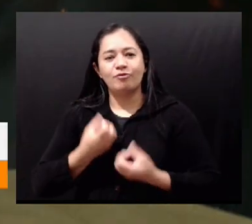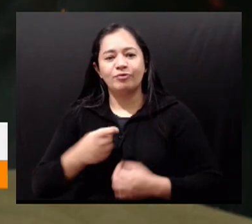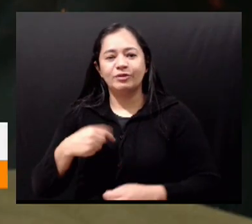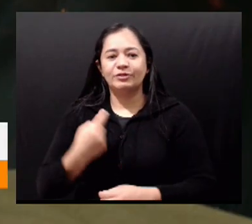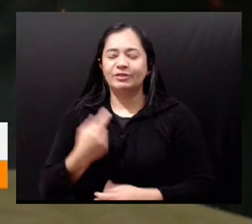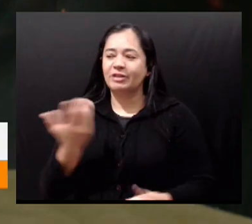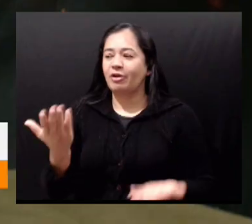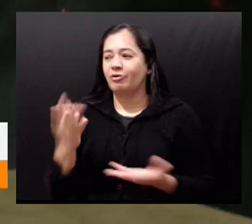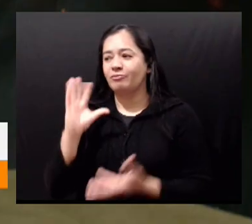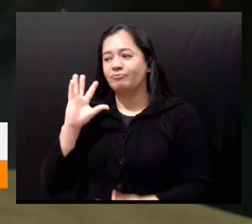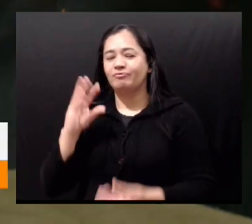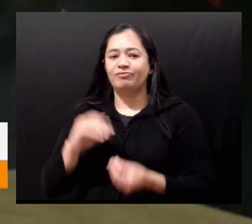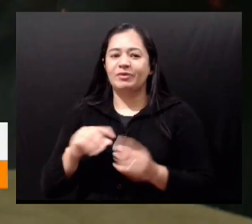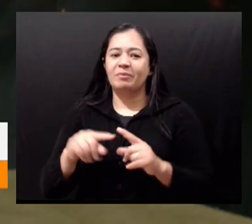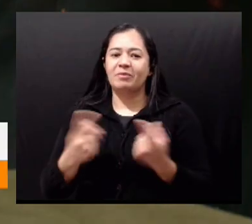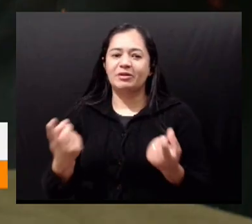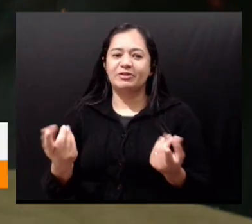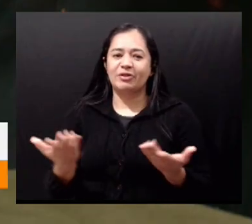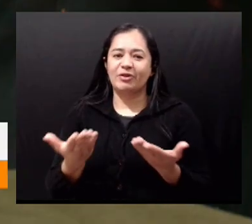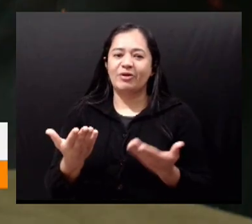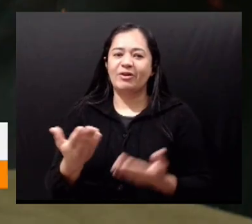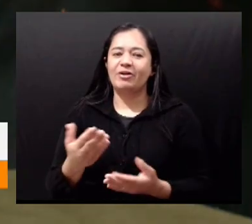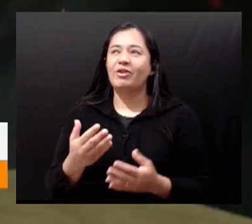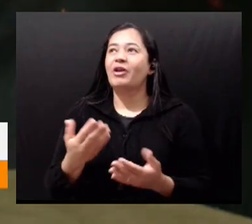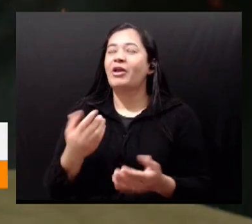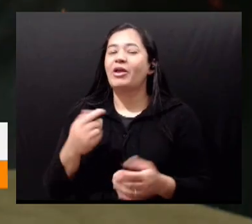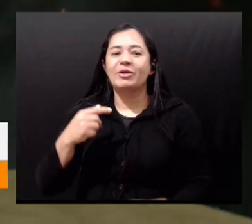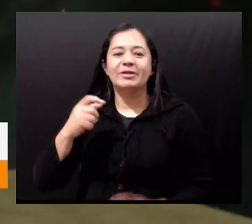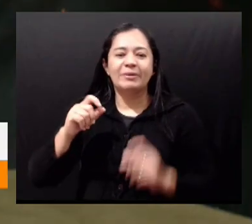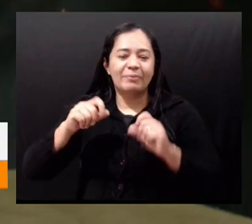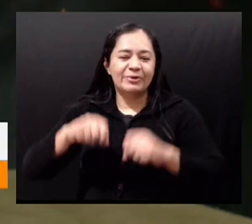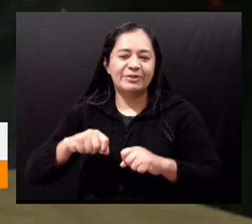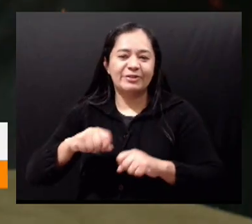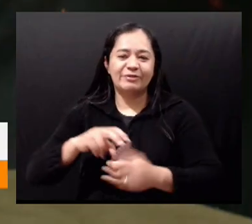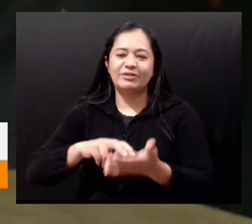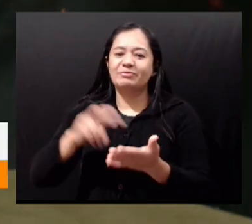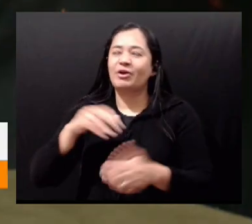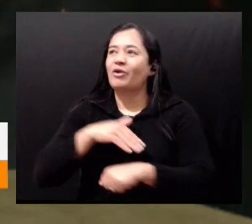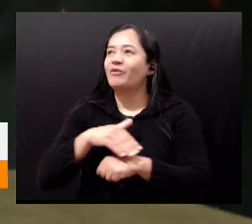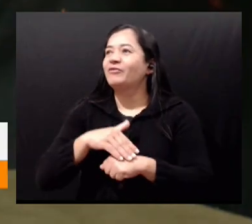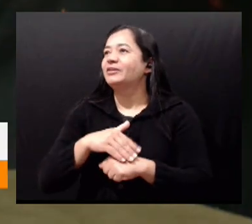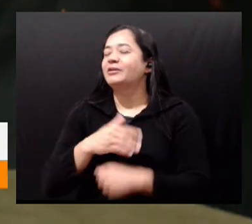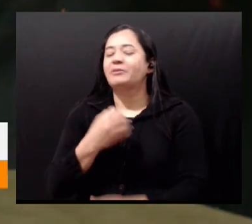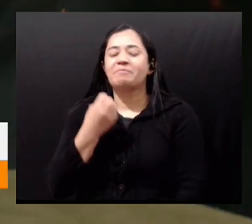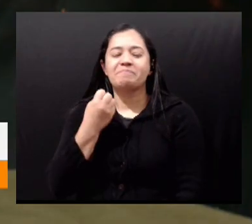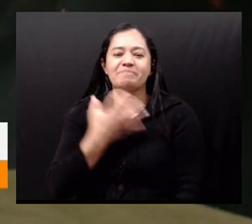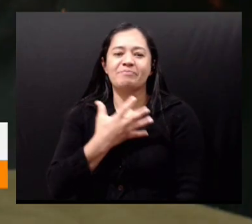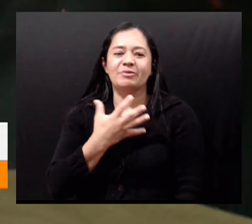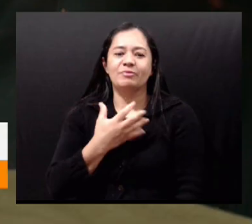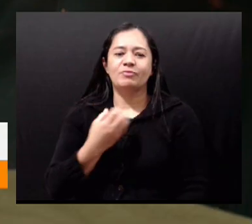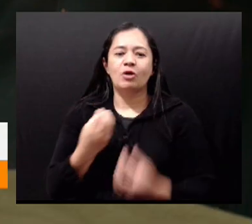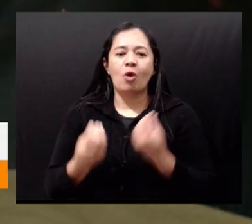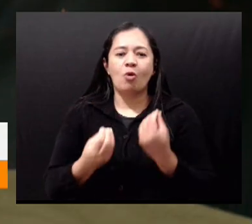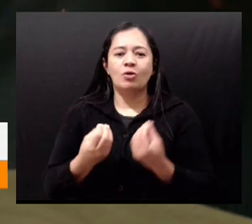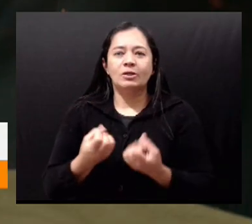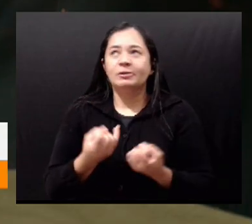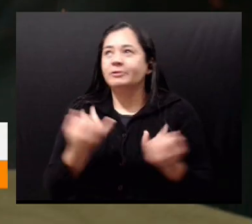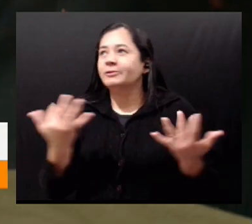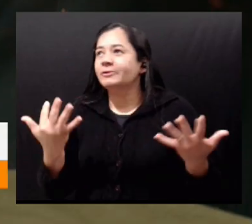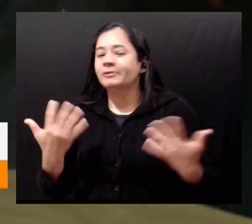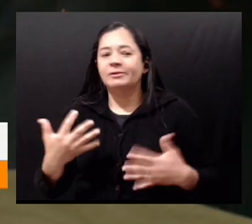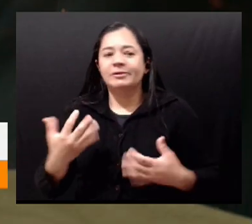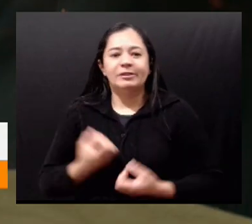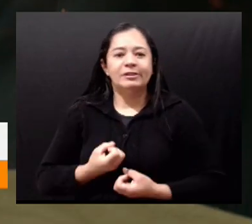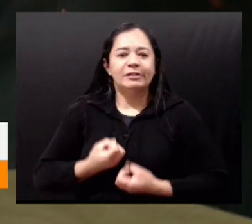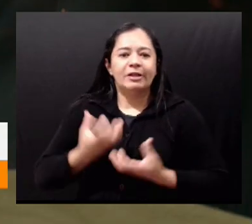eu, olha, ficaria amanhã toda conversando com vocês. Tá bom demais. Quanto ensinamento, quanta troca.